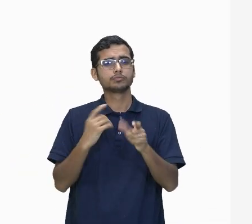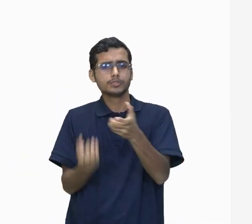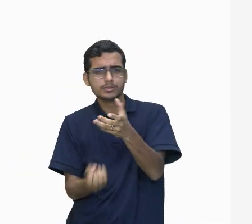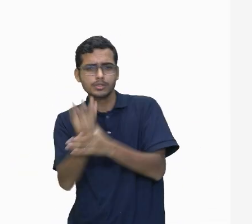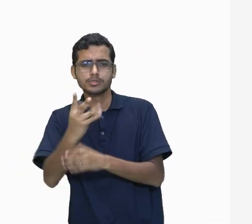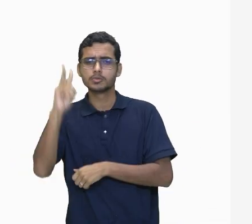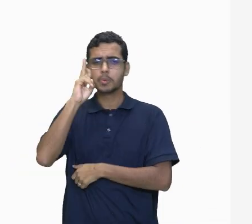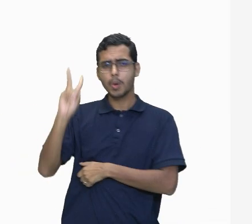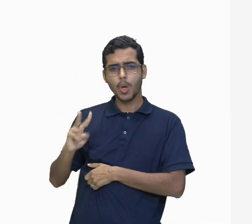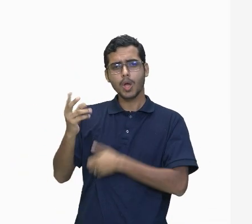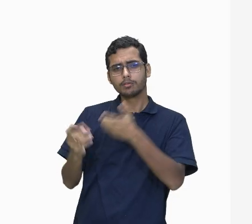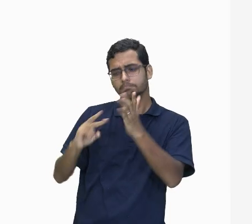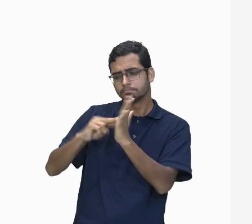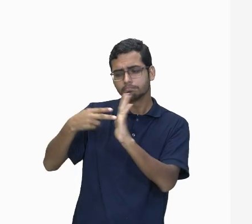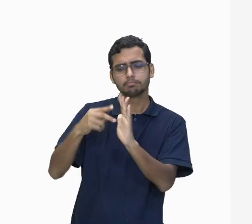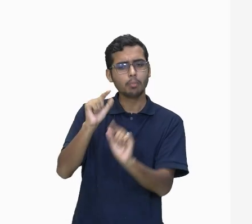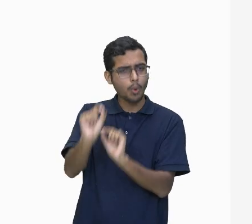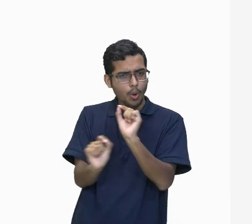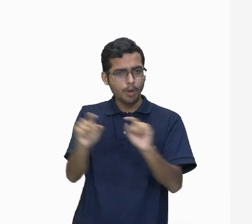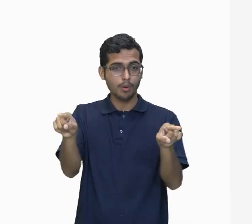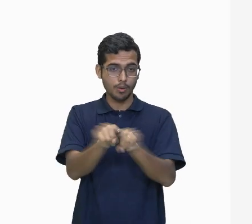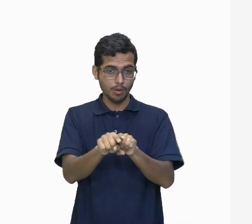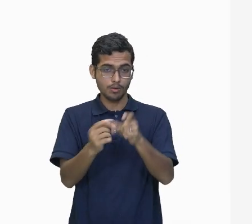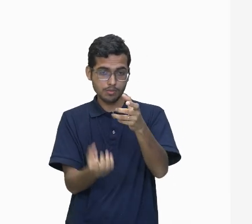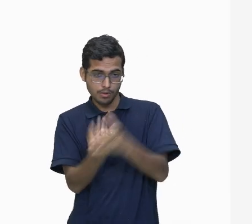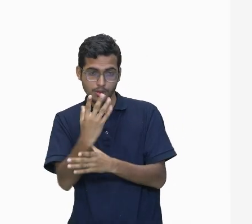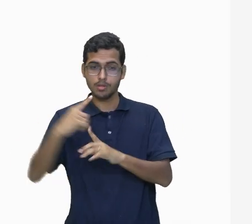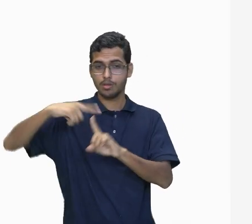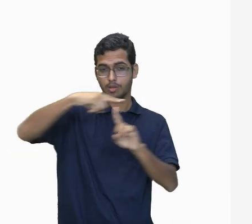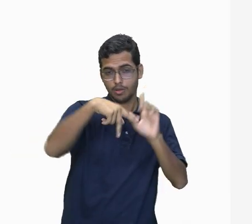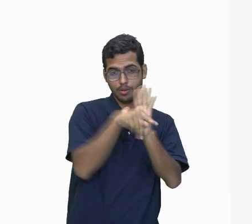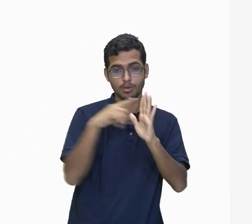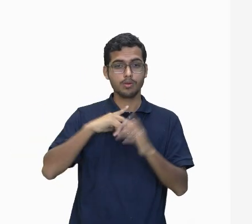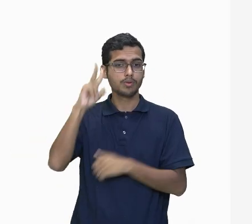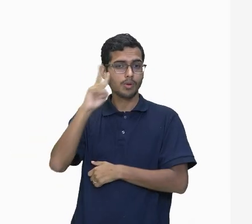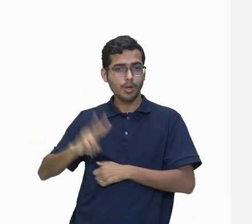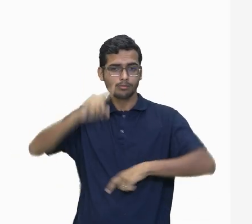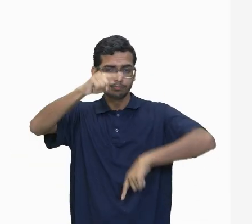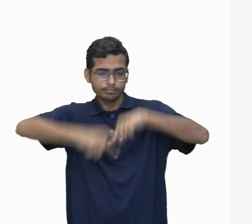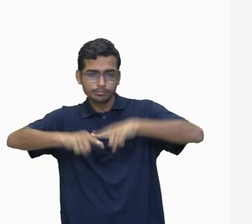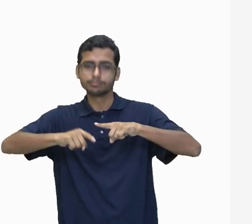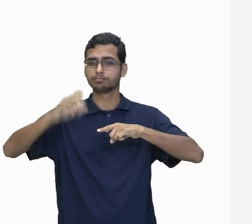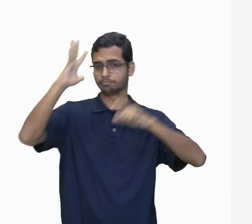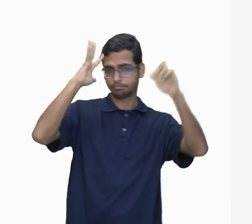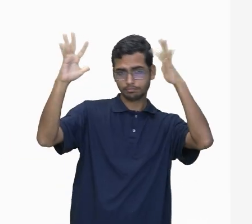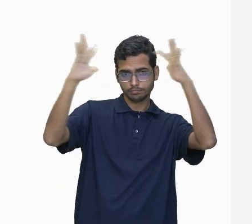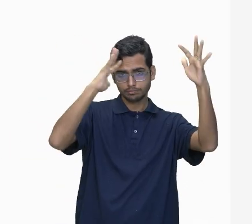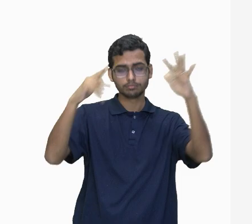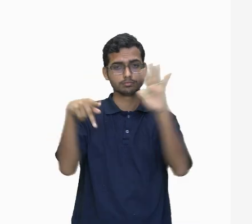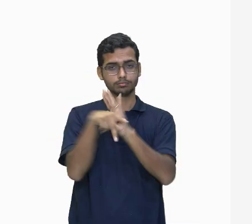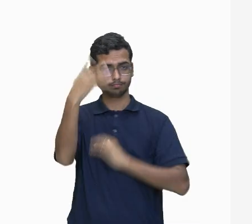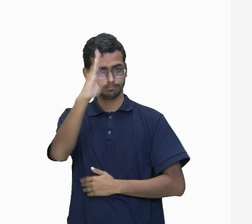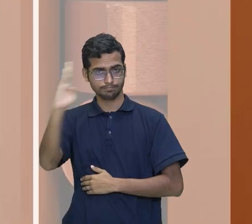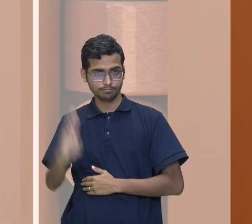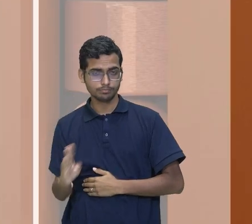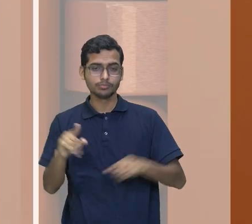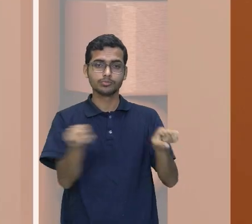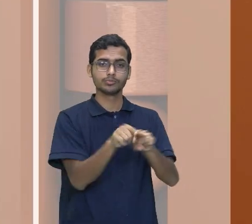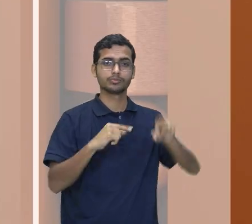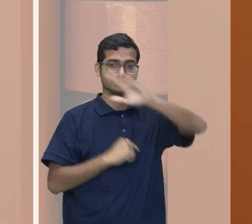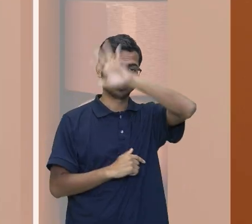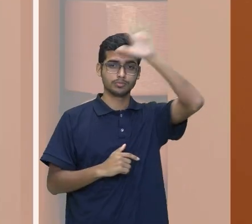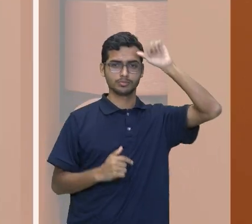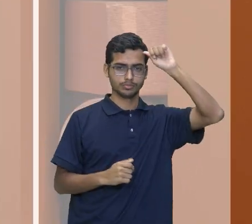das fontes históricas. Fontes históricas, materiais e imateriais. Brasil,